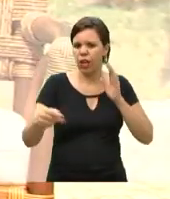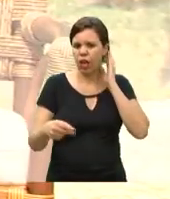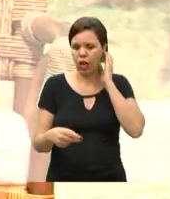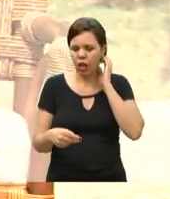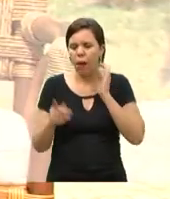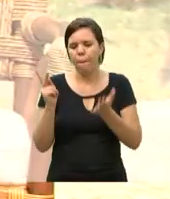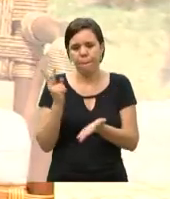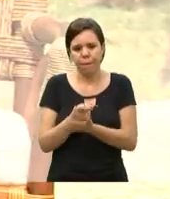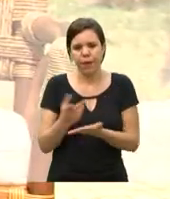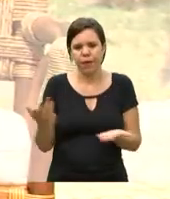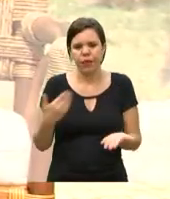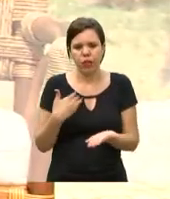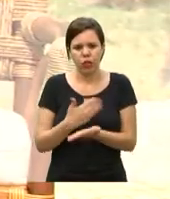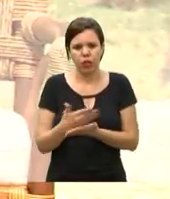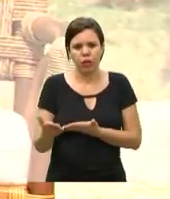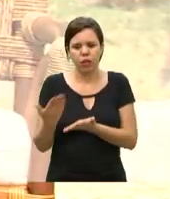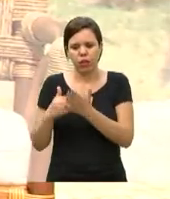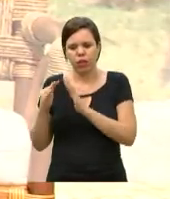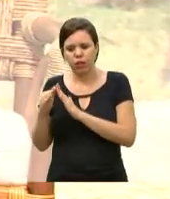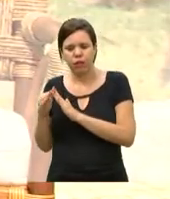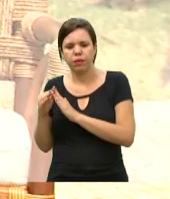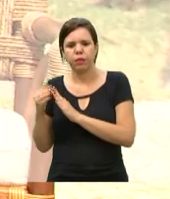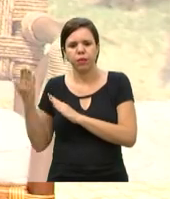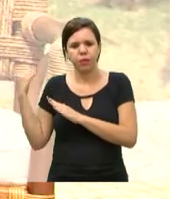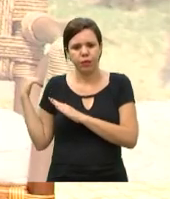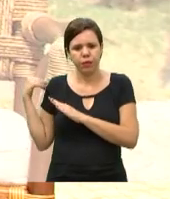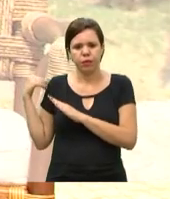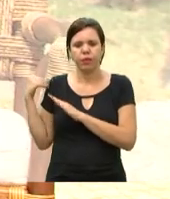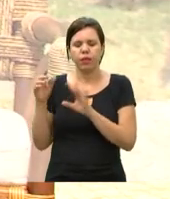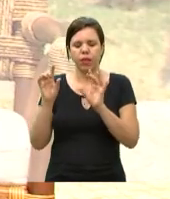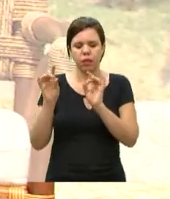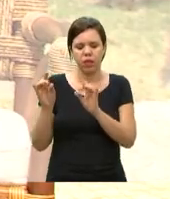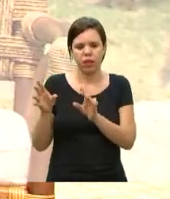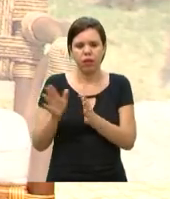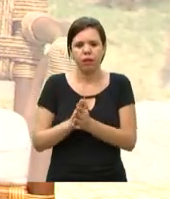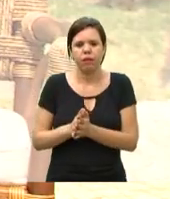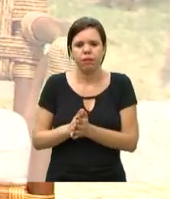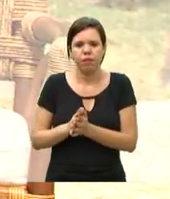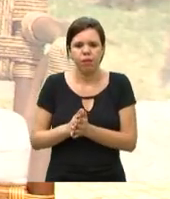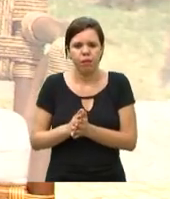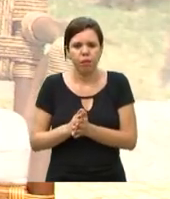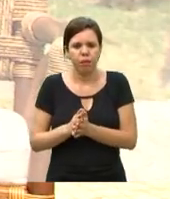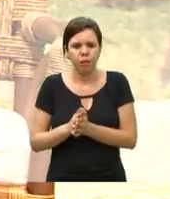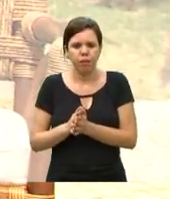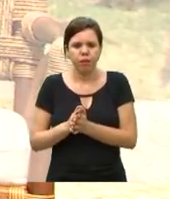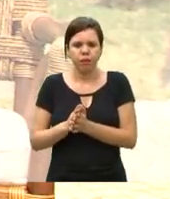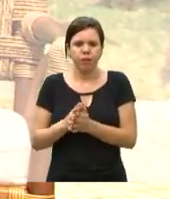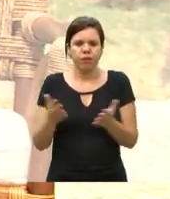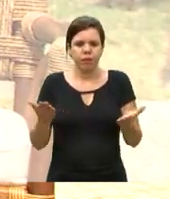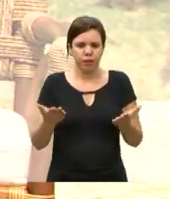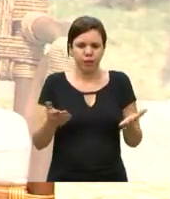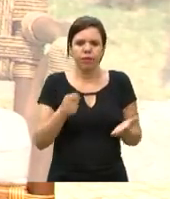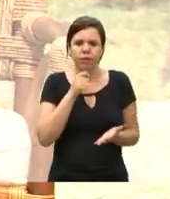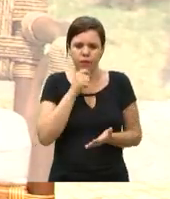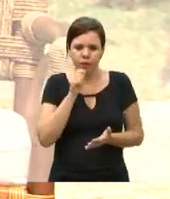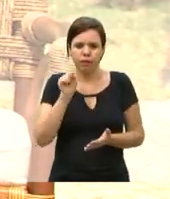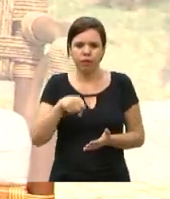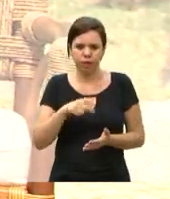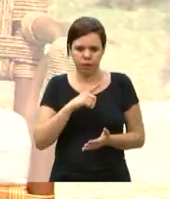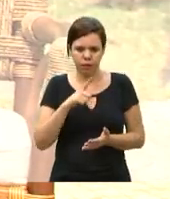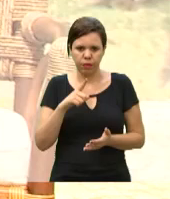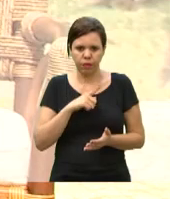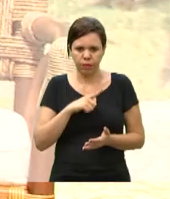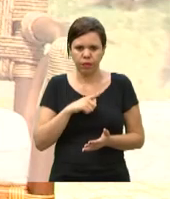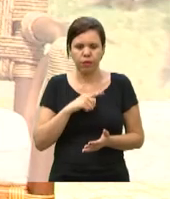gente começa com escola especial, né? Hoje ainda se tem, a